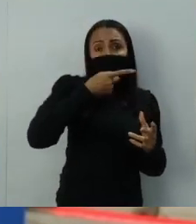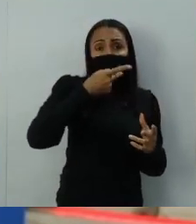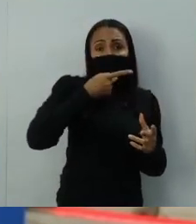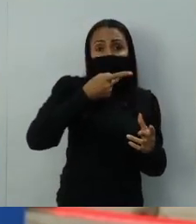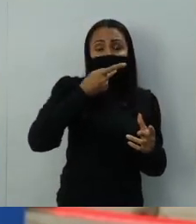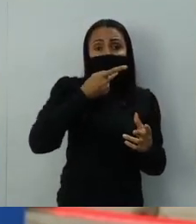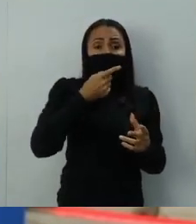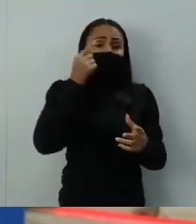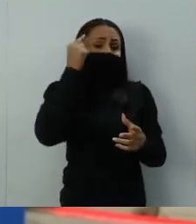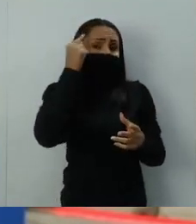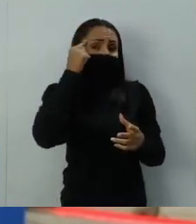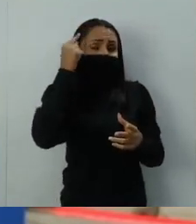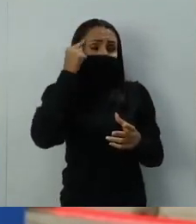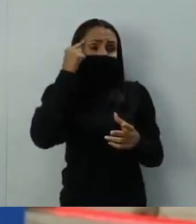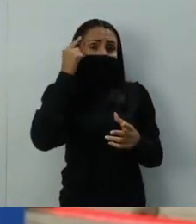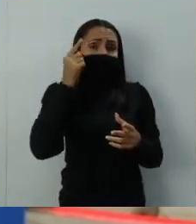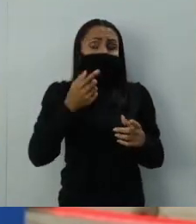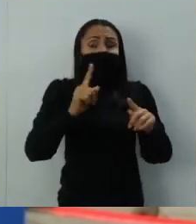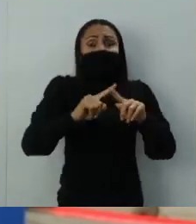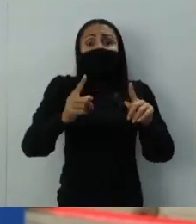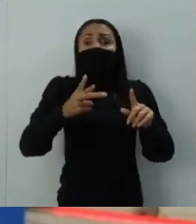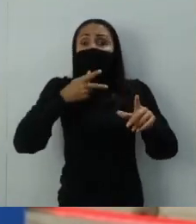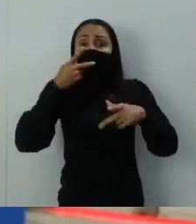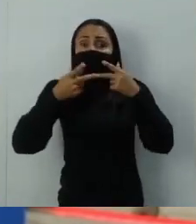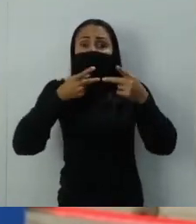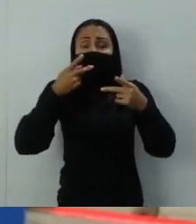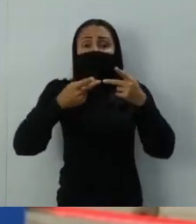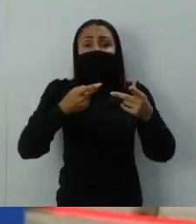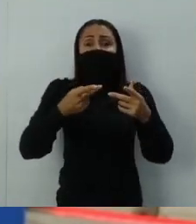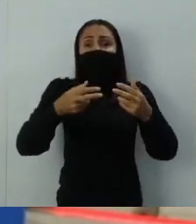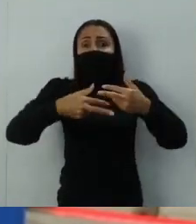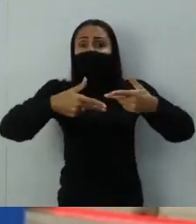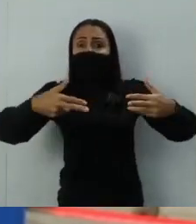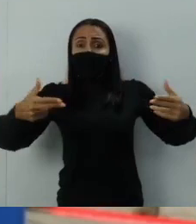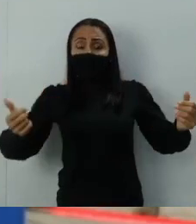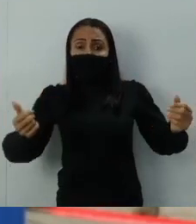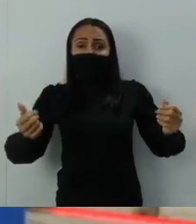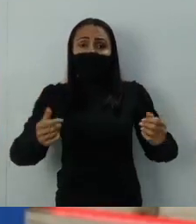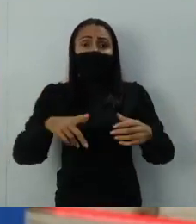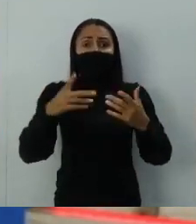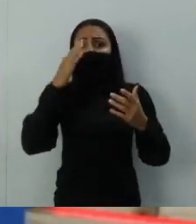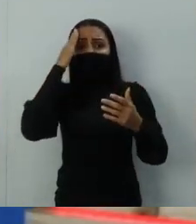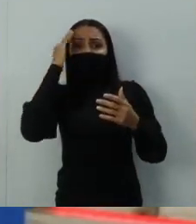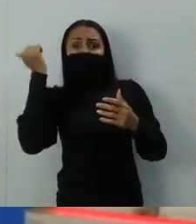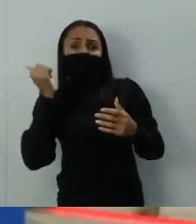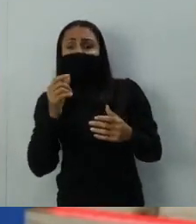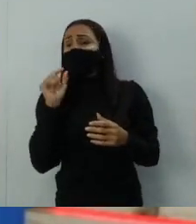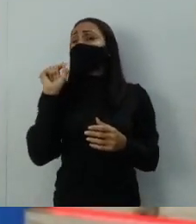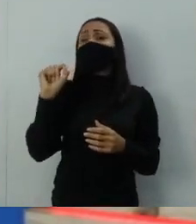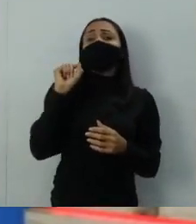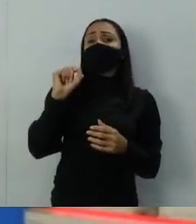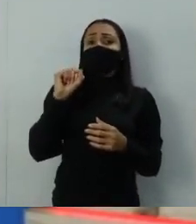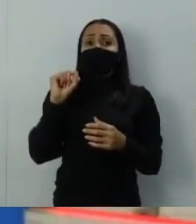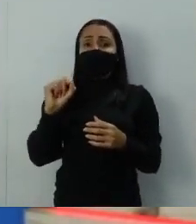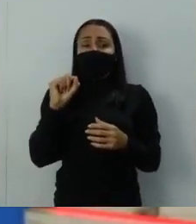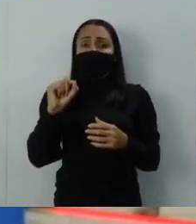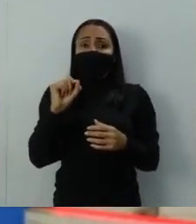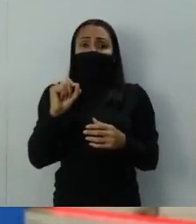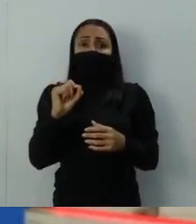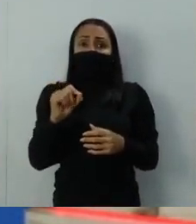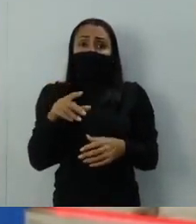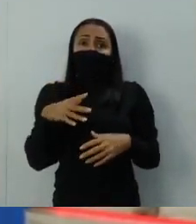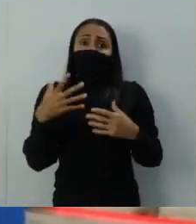algo, mas falam em coisas que muitas vezes não sabem o que são e machucam e atingem